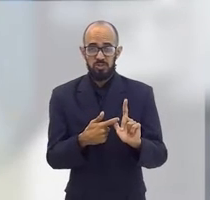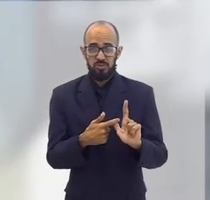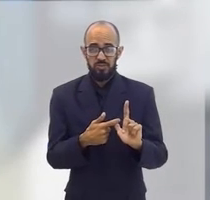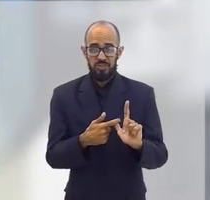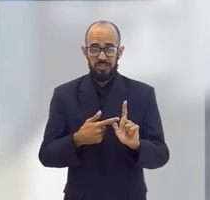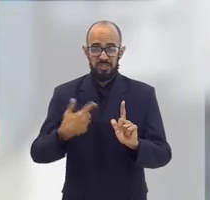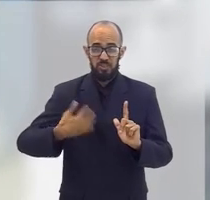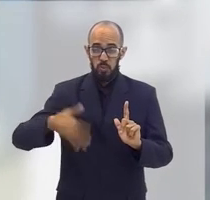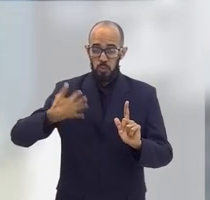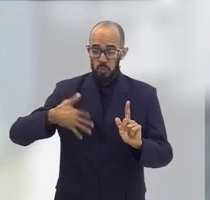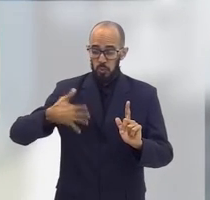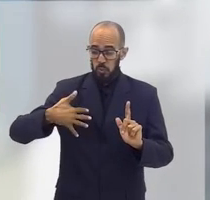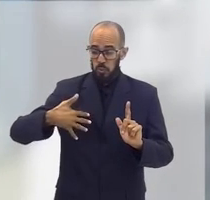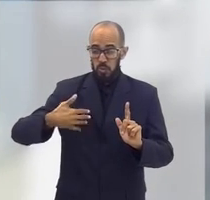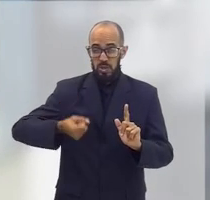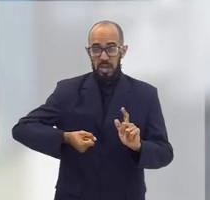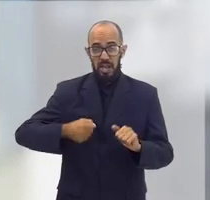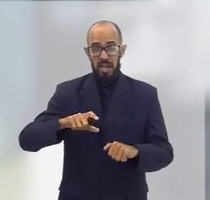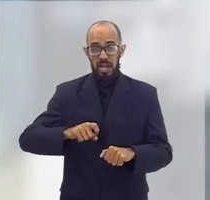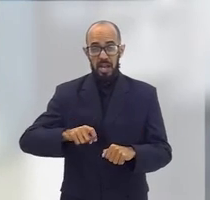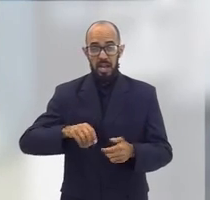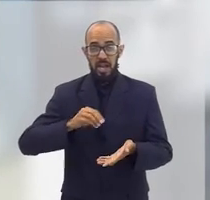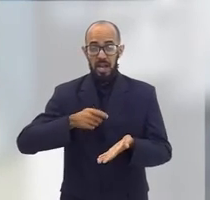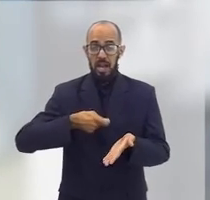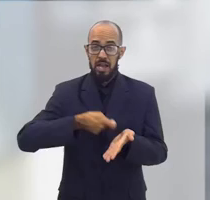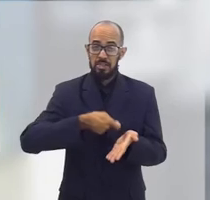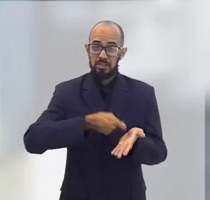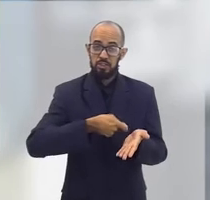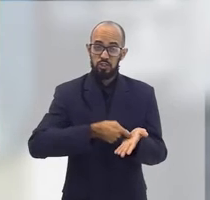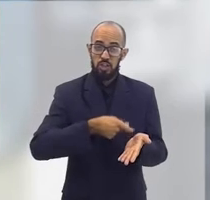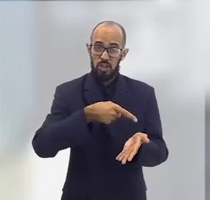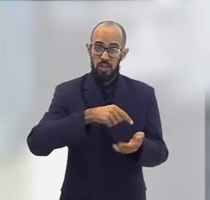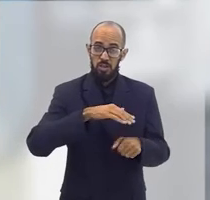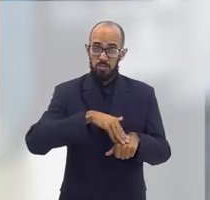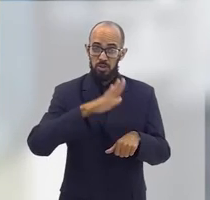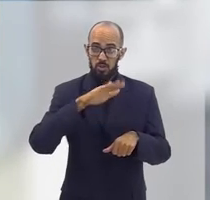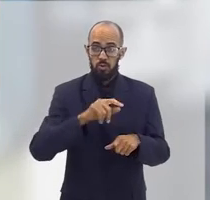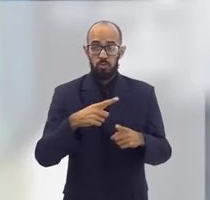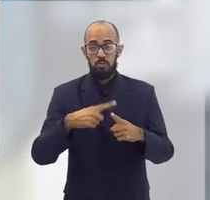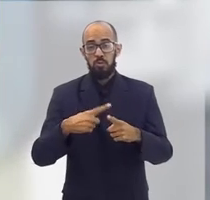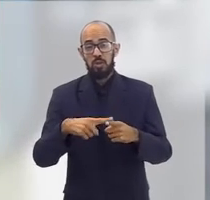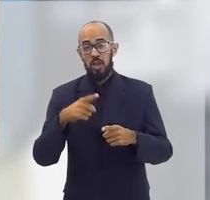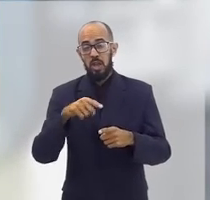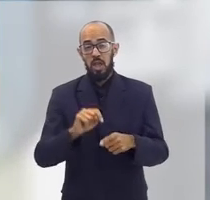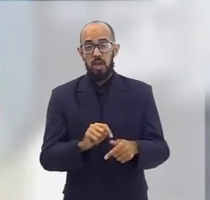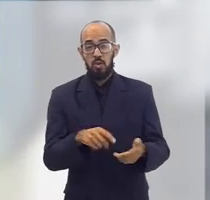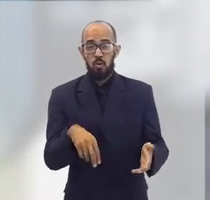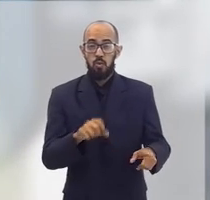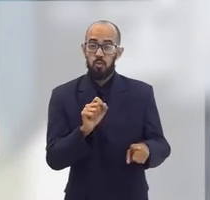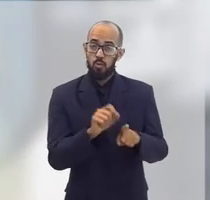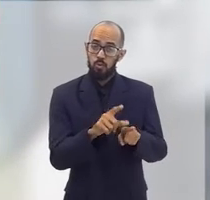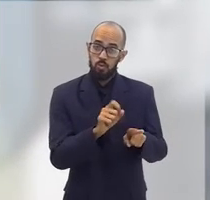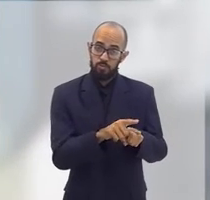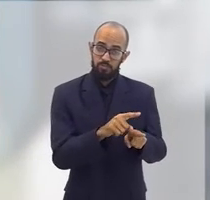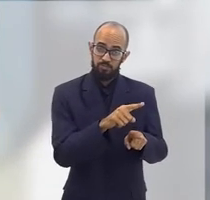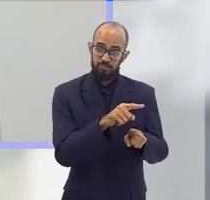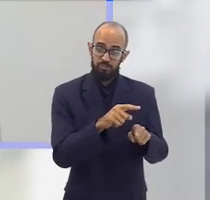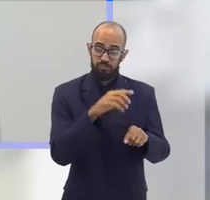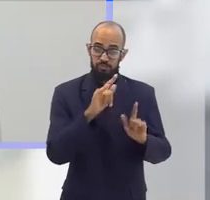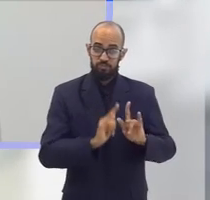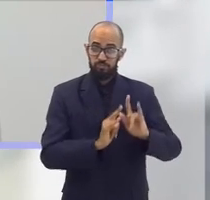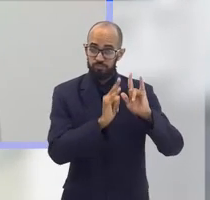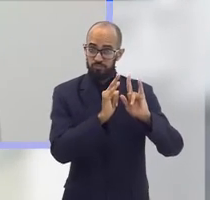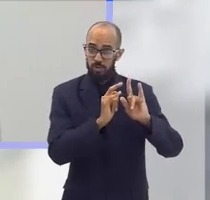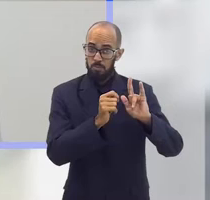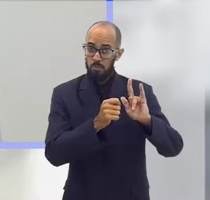dívidas, o passivo aumentou, e aí que passivo é esse? É o passivo com o locador, com o proprietário do